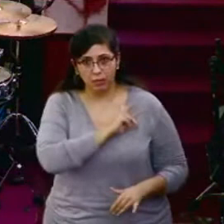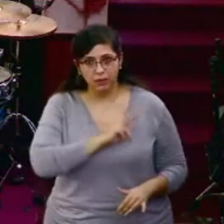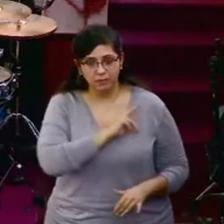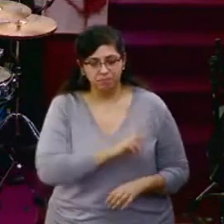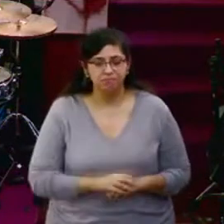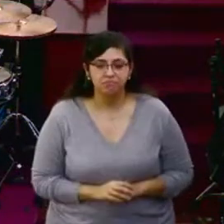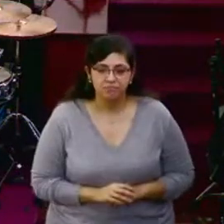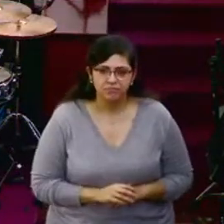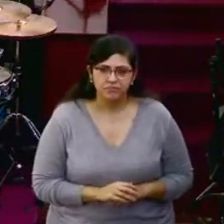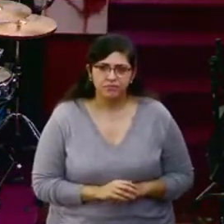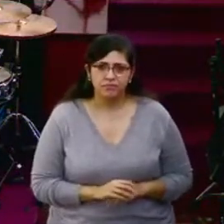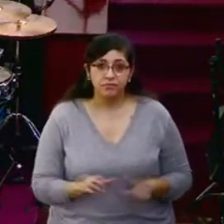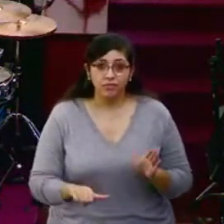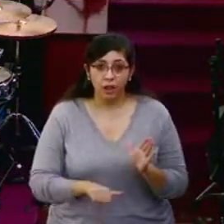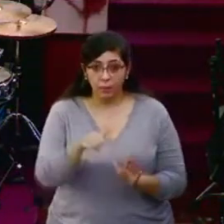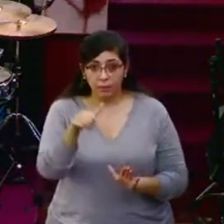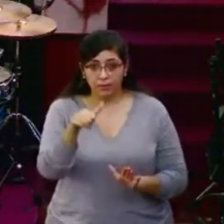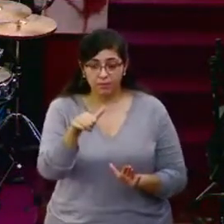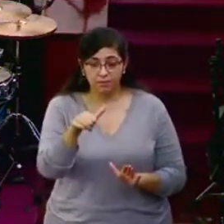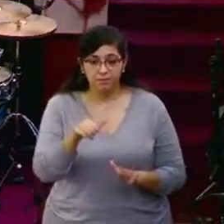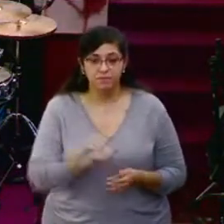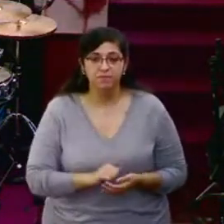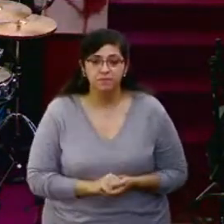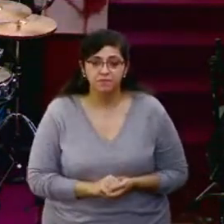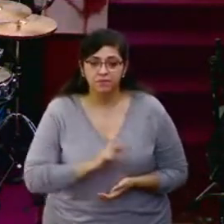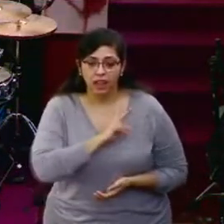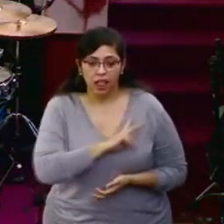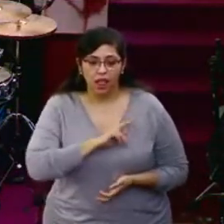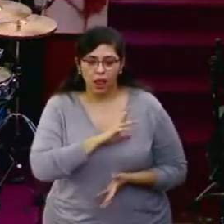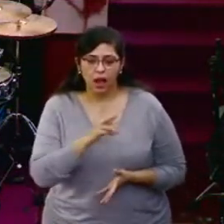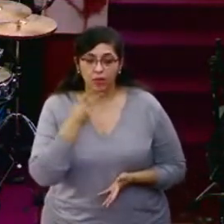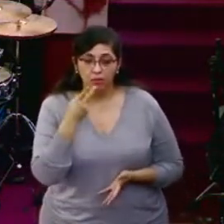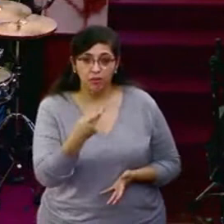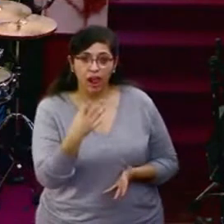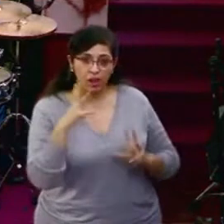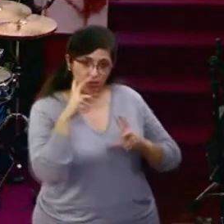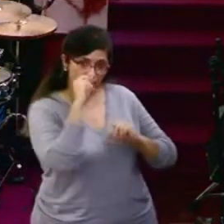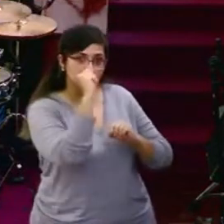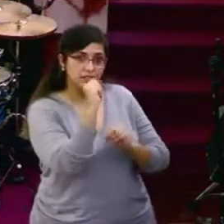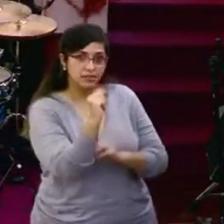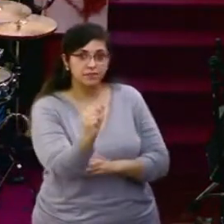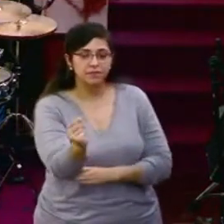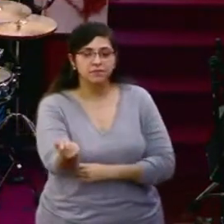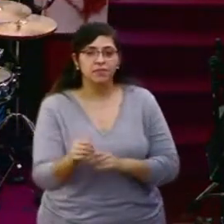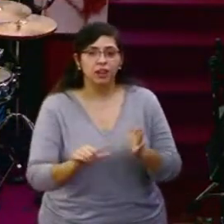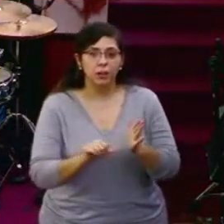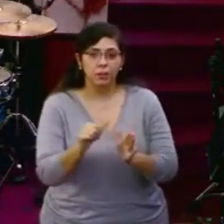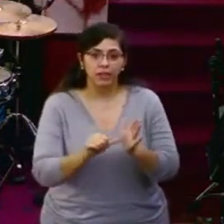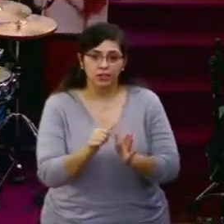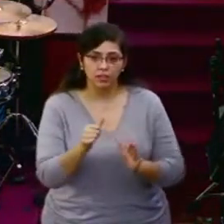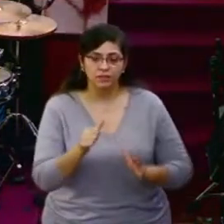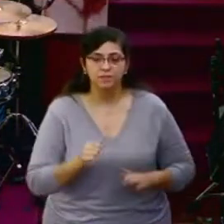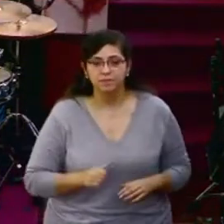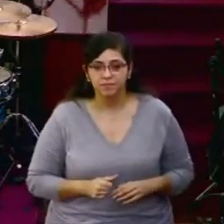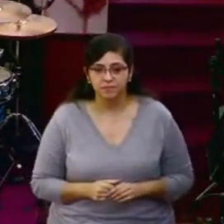na linha de como viver fortalecido porque paulo estava com esse tipo de força a primeira coisa foi porque